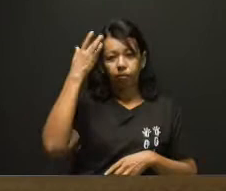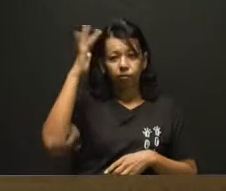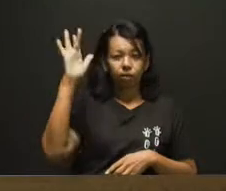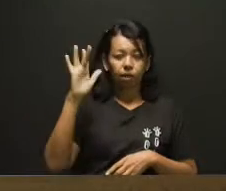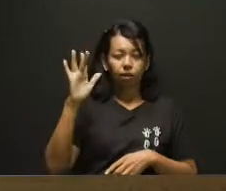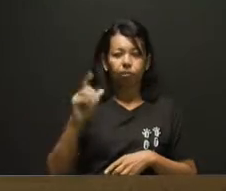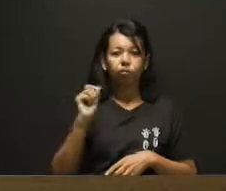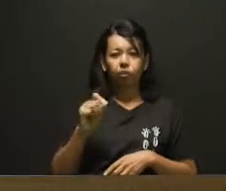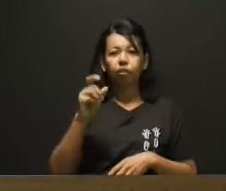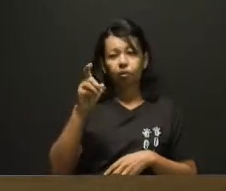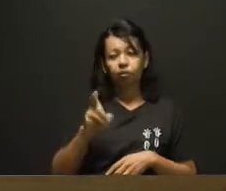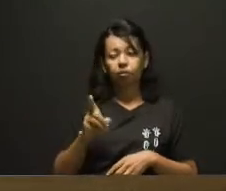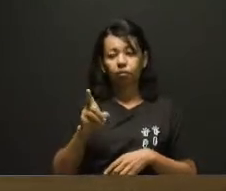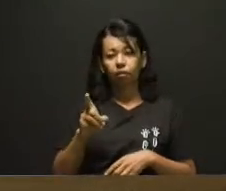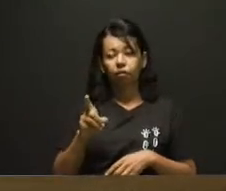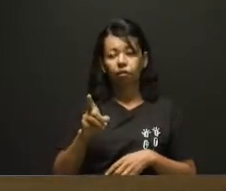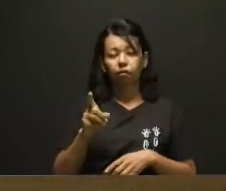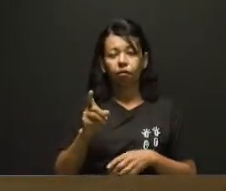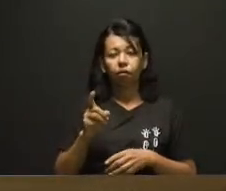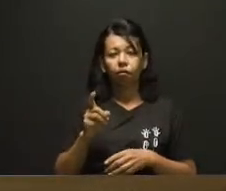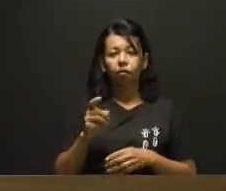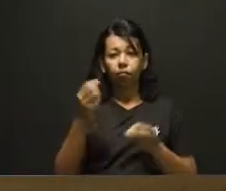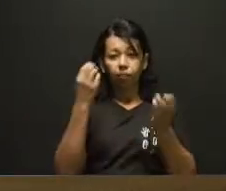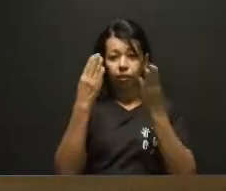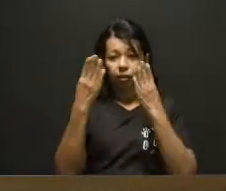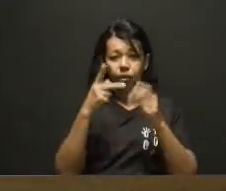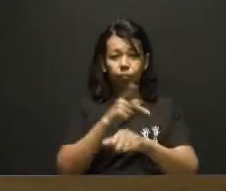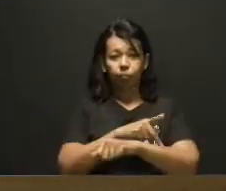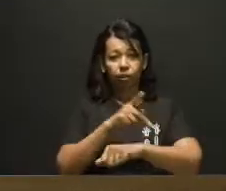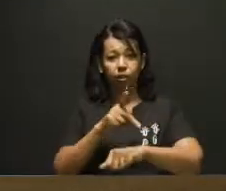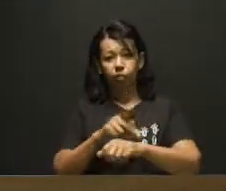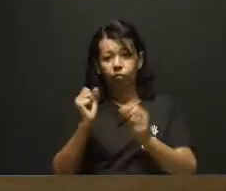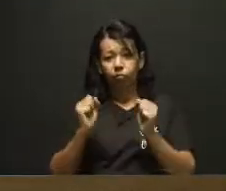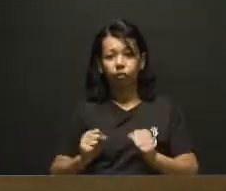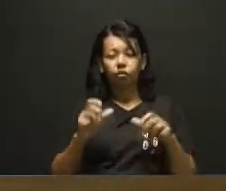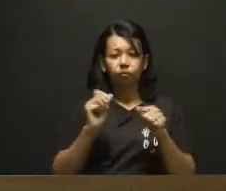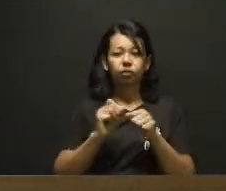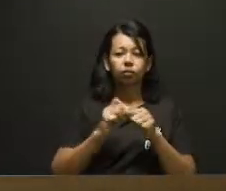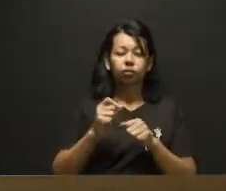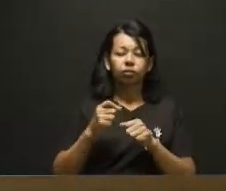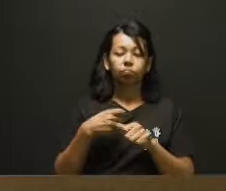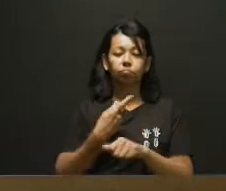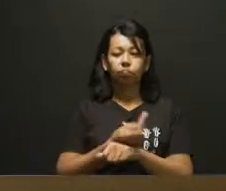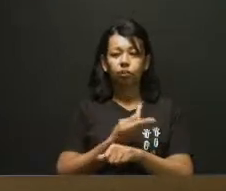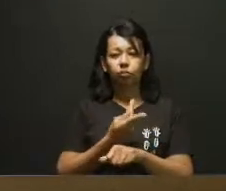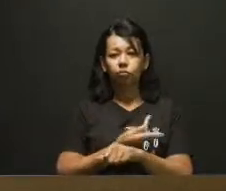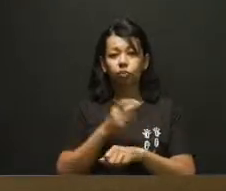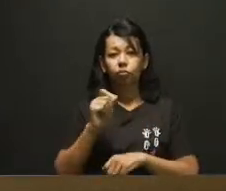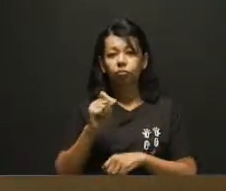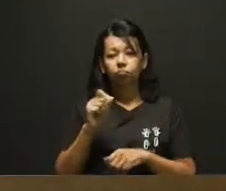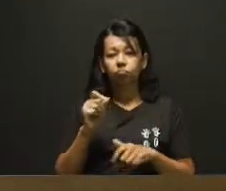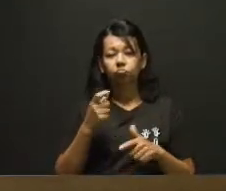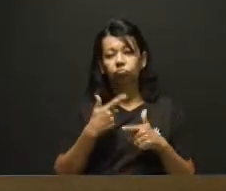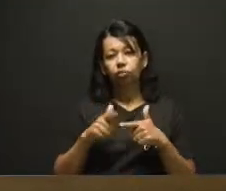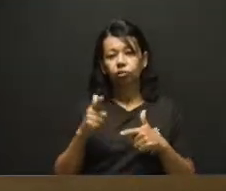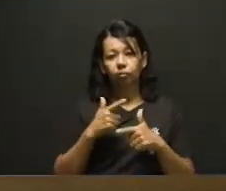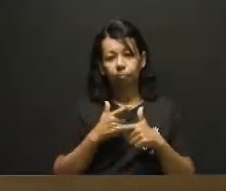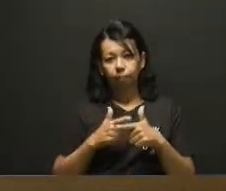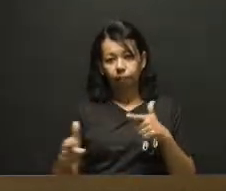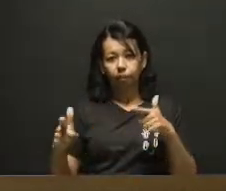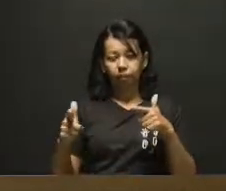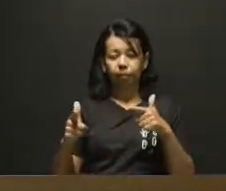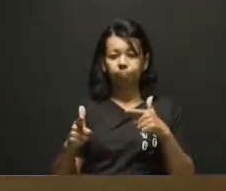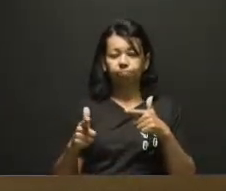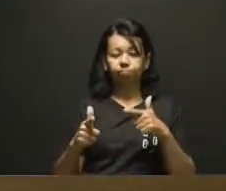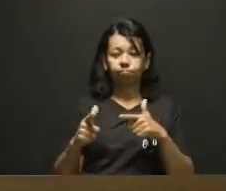a fundo que é o que o psicopedagogo pode fazer ele vai em busca da causa que traz aquele